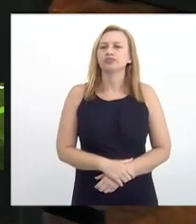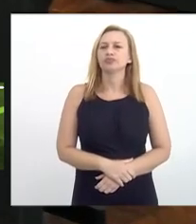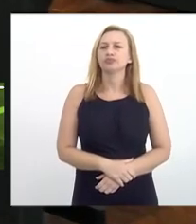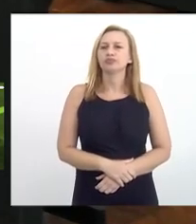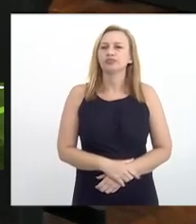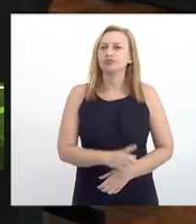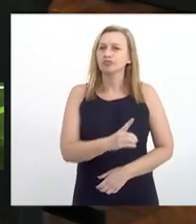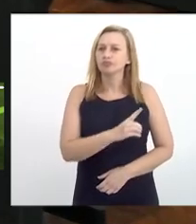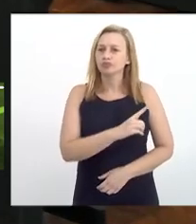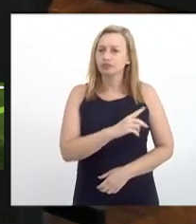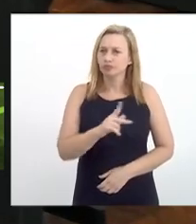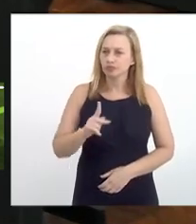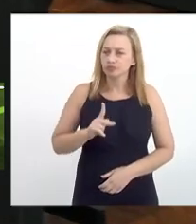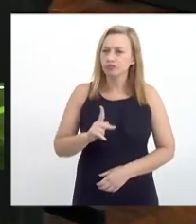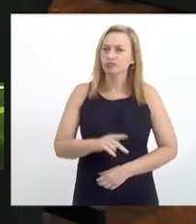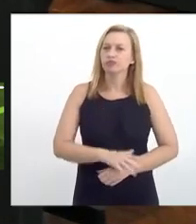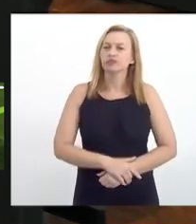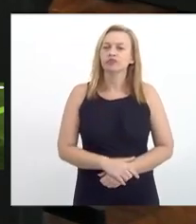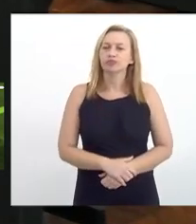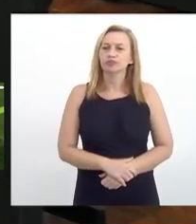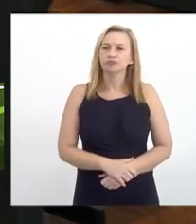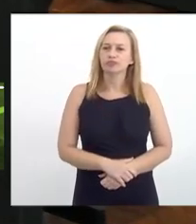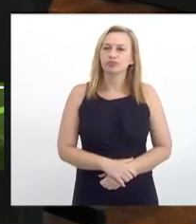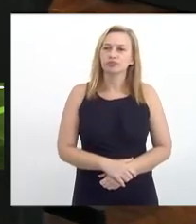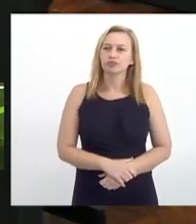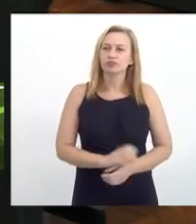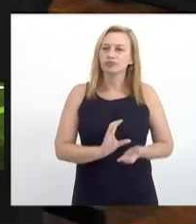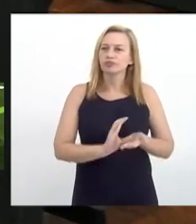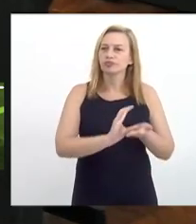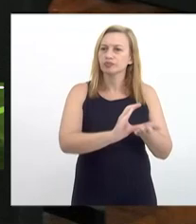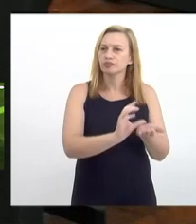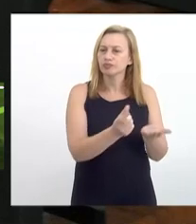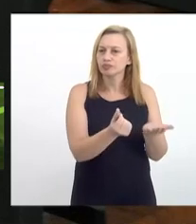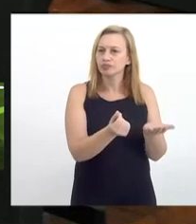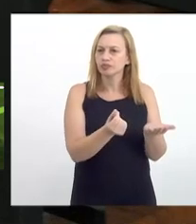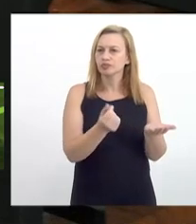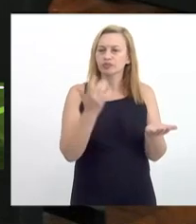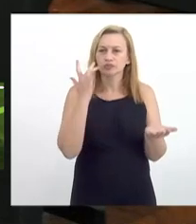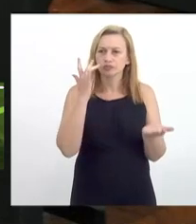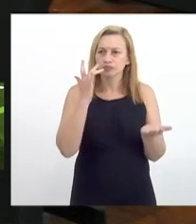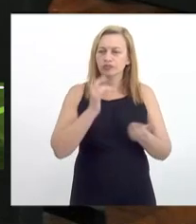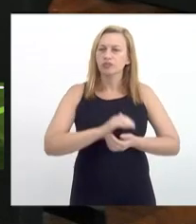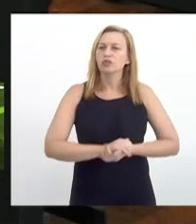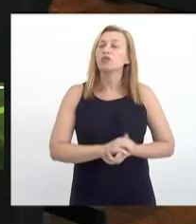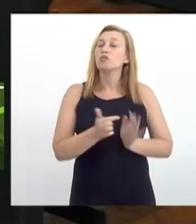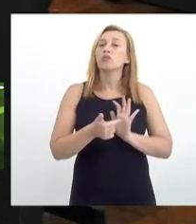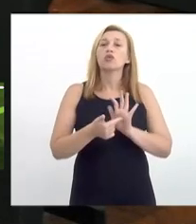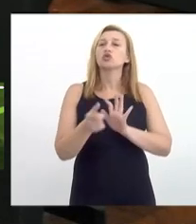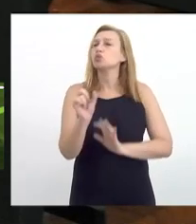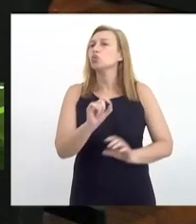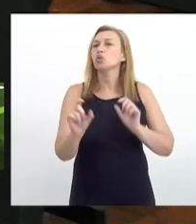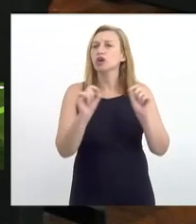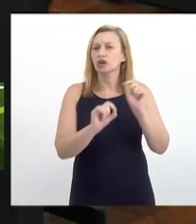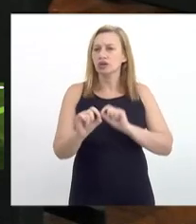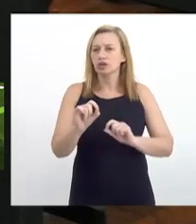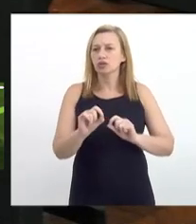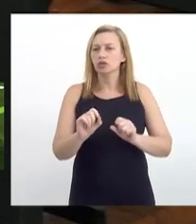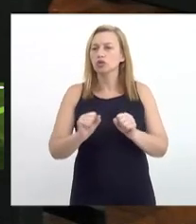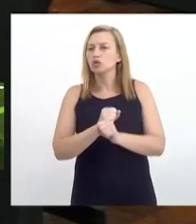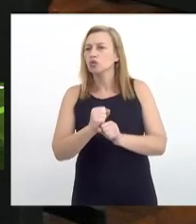pela Defensoria na fonte de recursos 100, que é Tesouro, que demonstra que no ano de